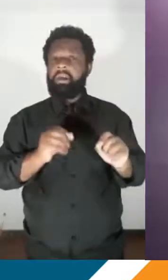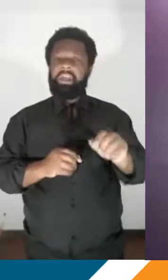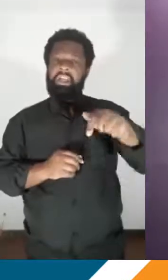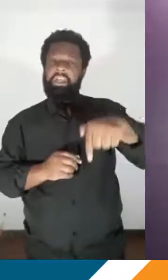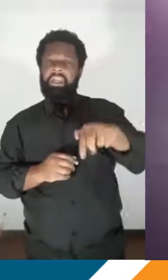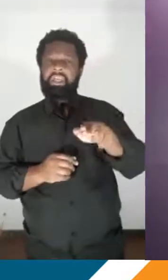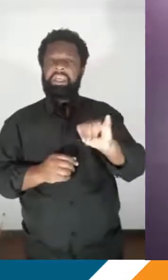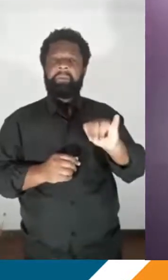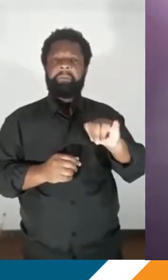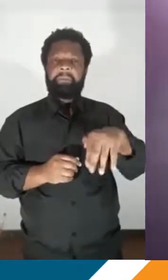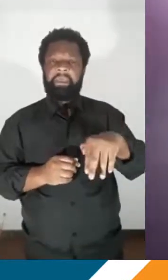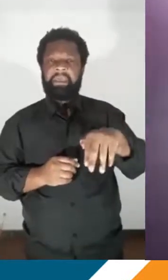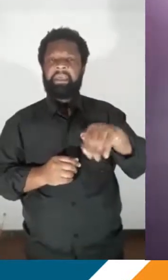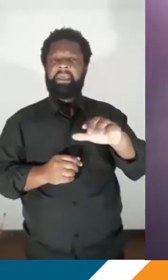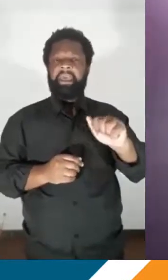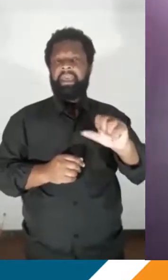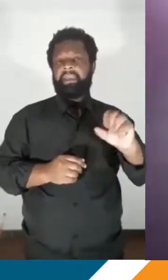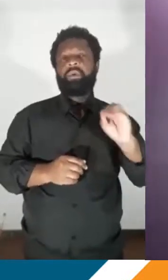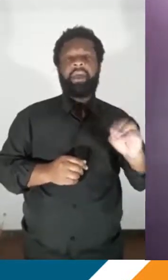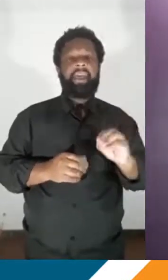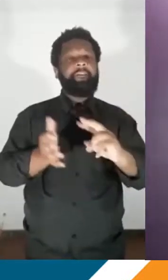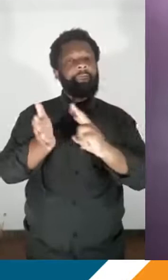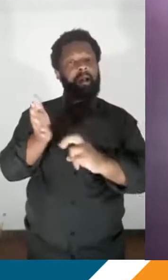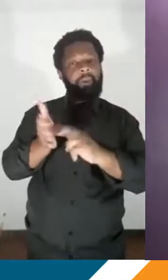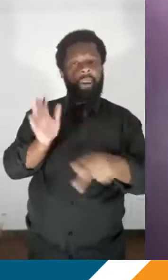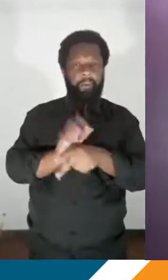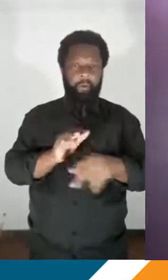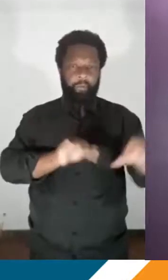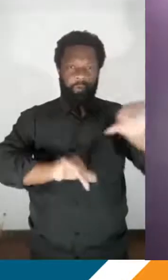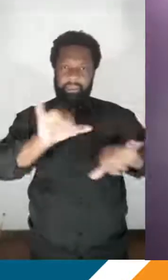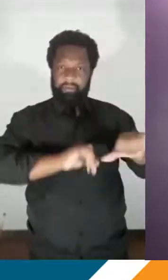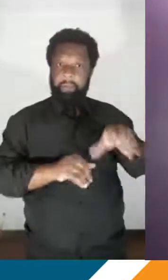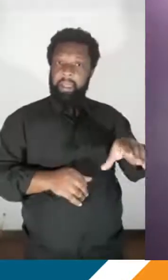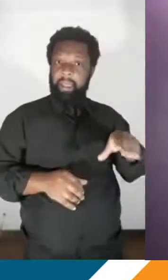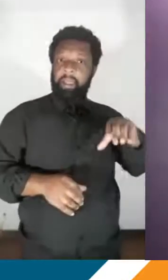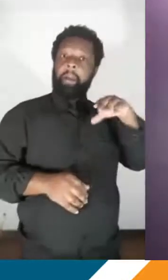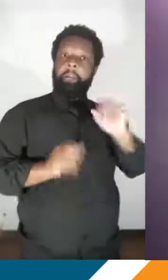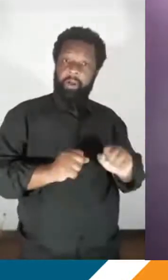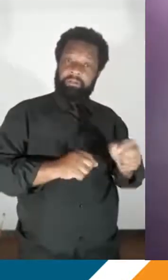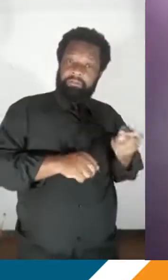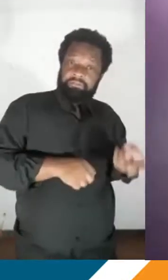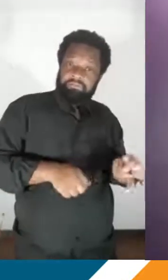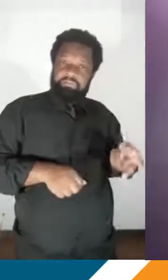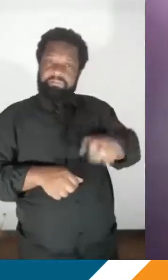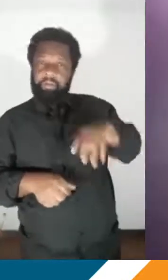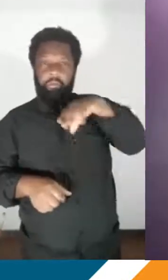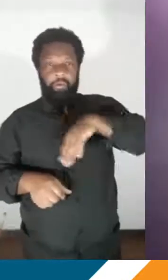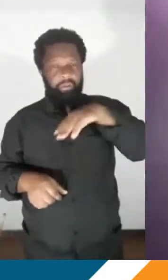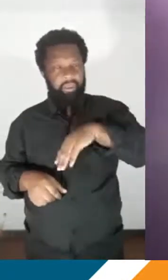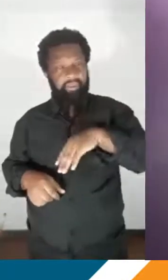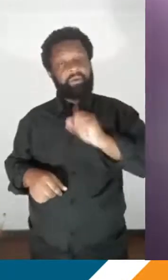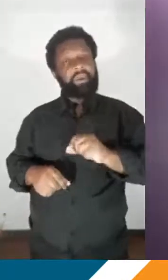no chimiquês. E o que é o chimiquês? O chimiquês é o vocabulário usado na química, mas ele tem uma tradução para o português e para a matemática,